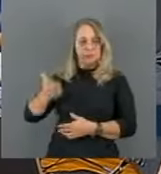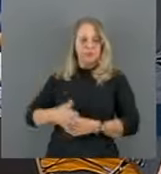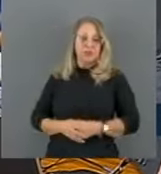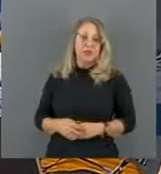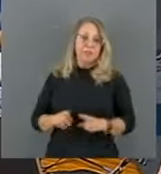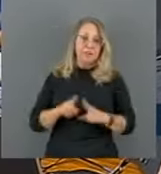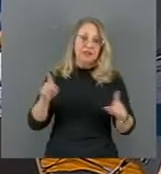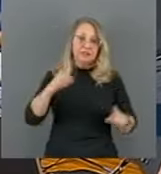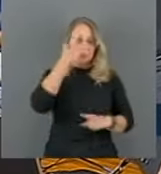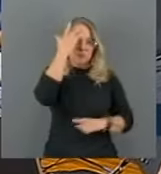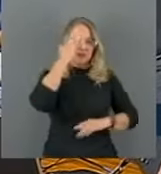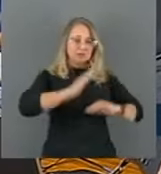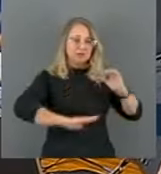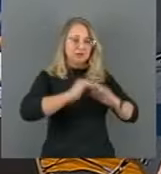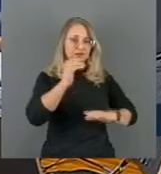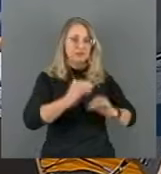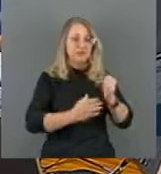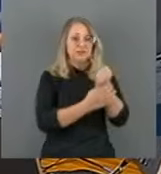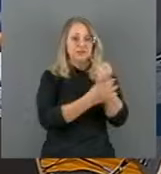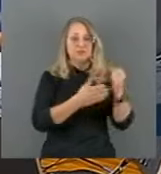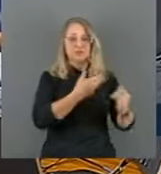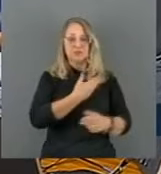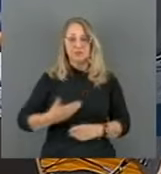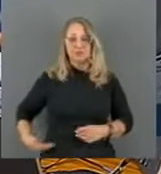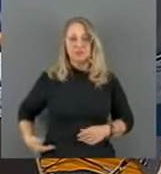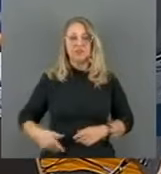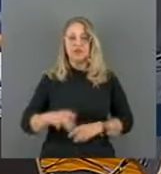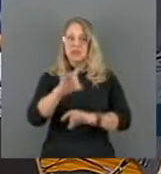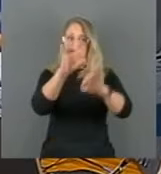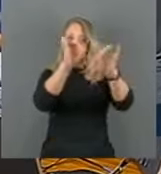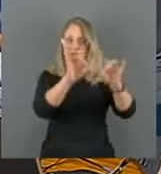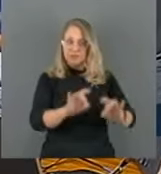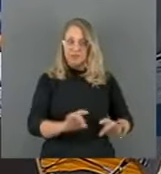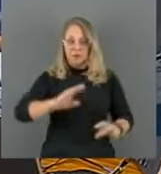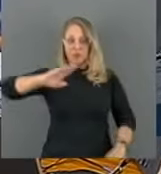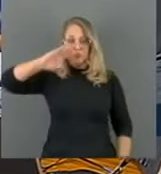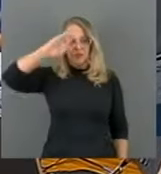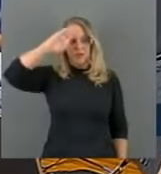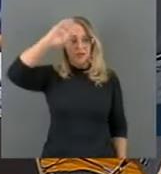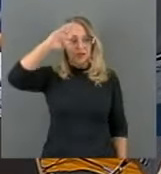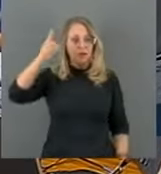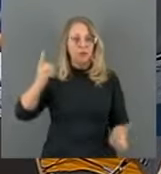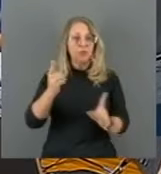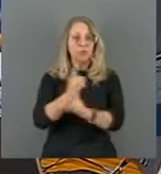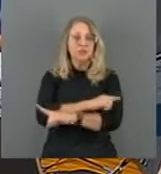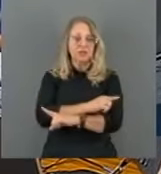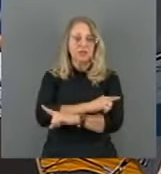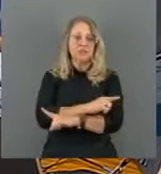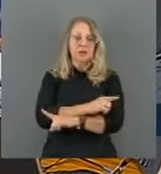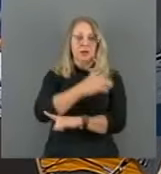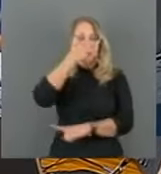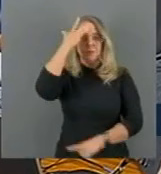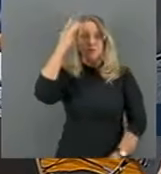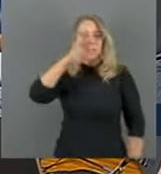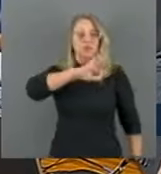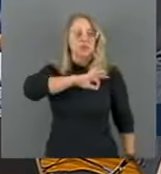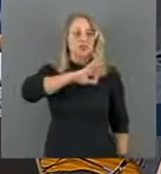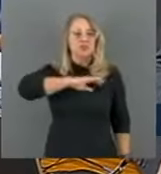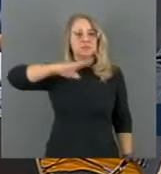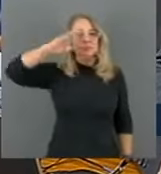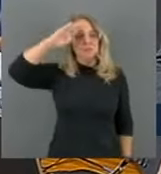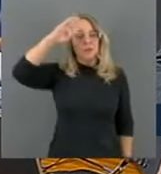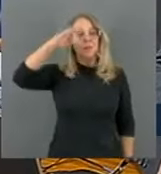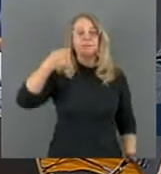dos profiss de segurança pública em especial em especial os militares é o contrário o policial militar o Bombeiro Militar tem que